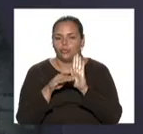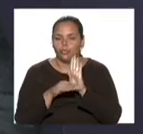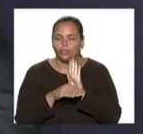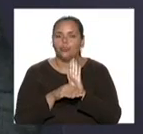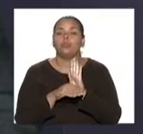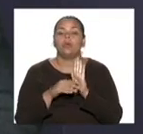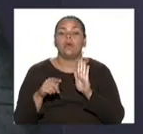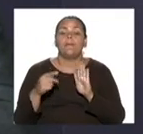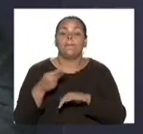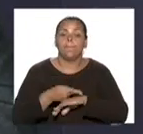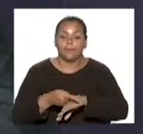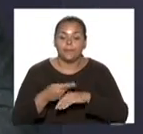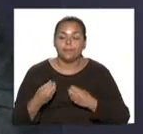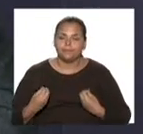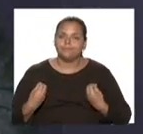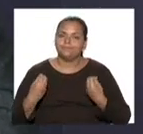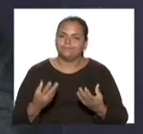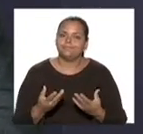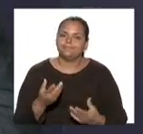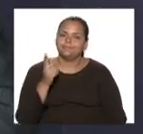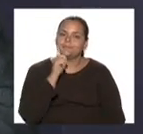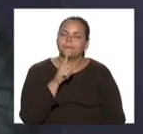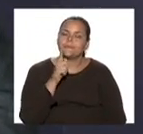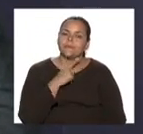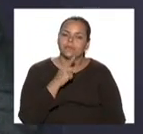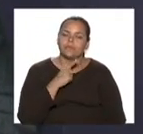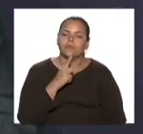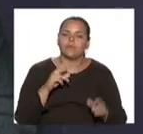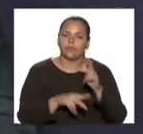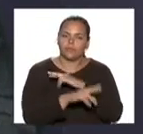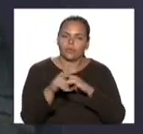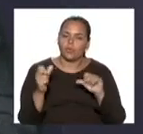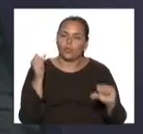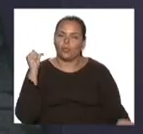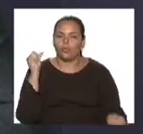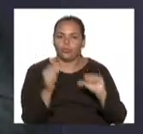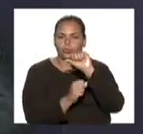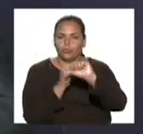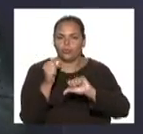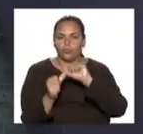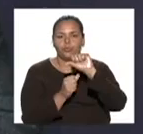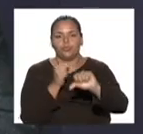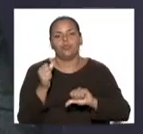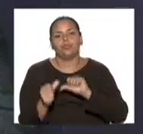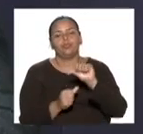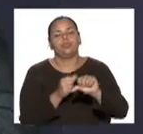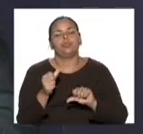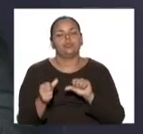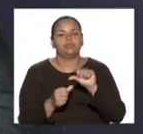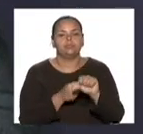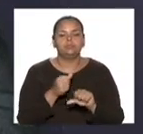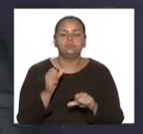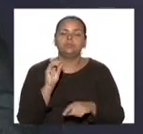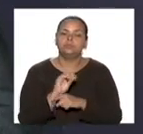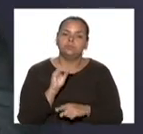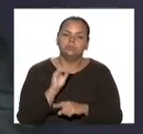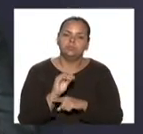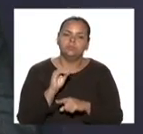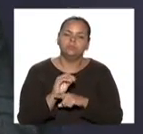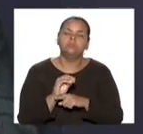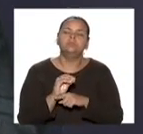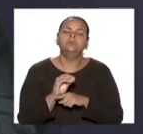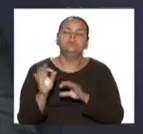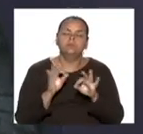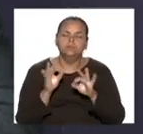né, para que a premiação possa ser feita. Ela tinha um formato diferente, nós mudamos inclusive a resolução que cuidava